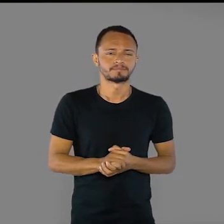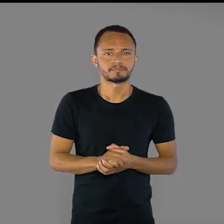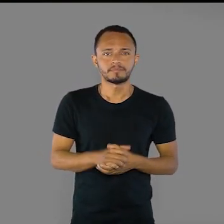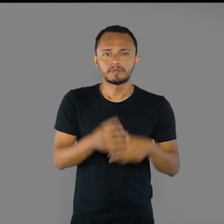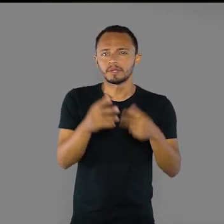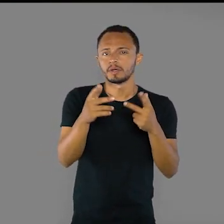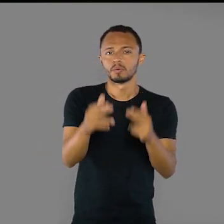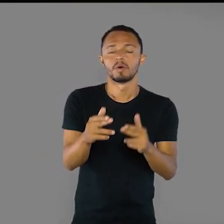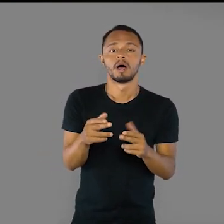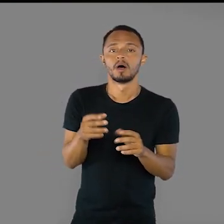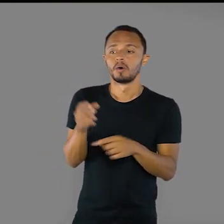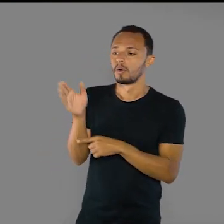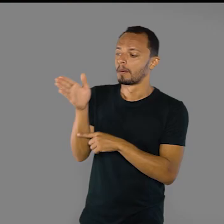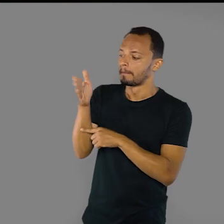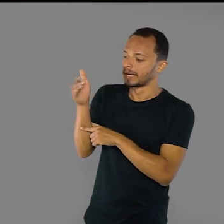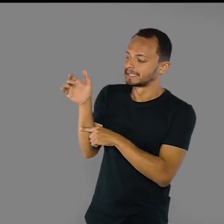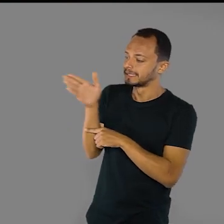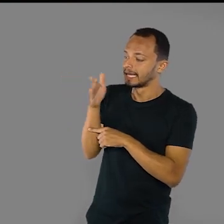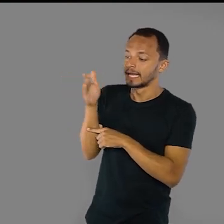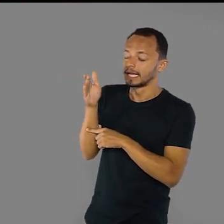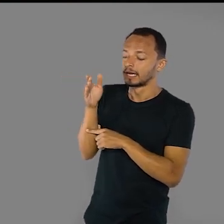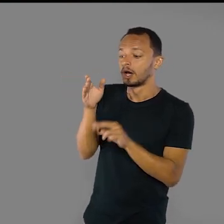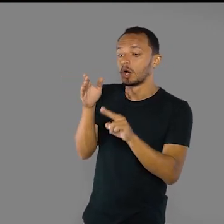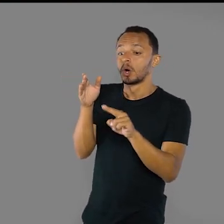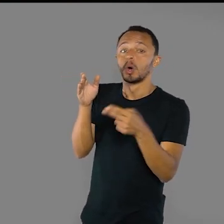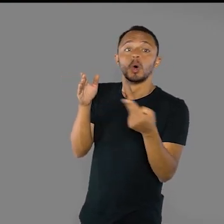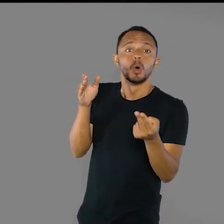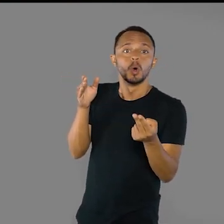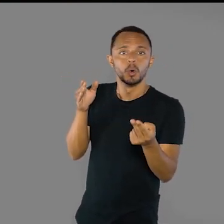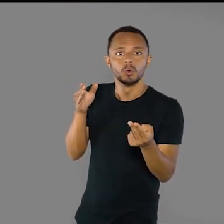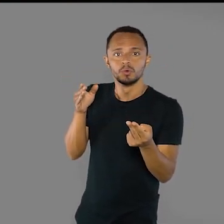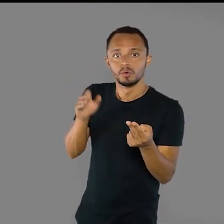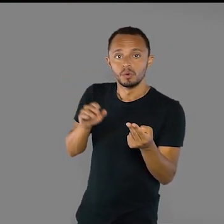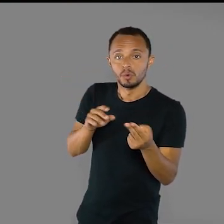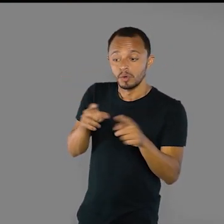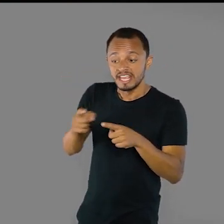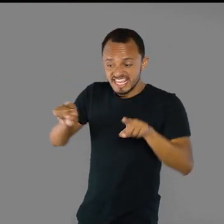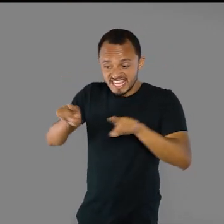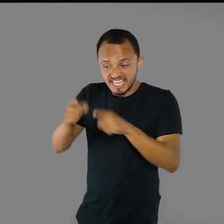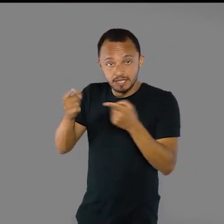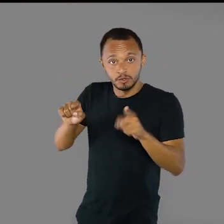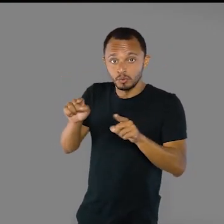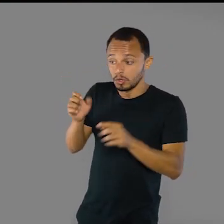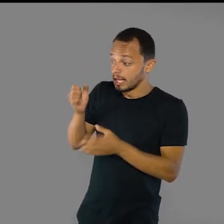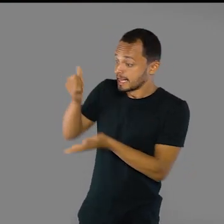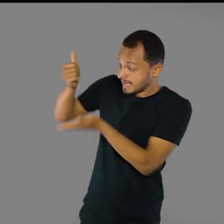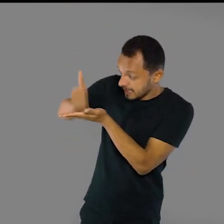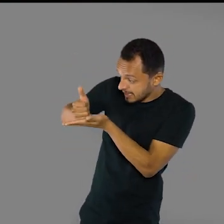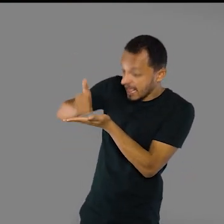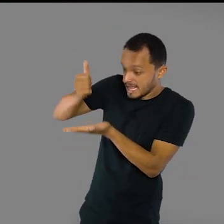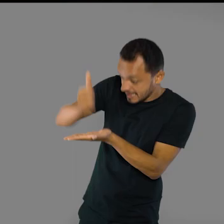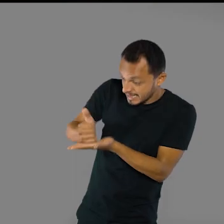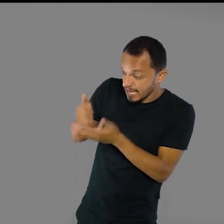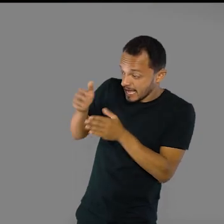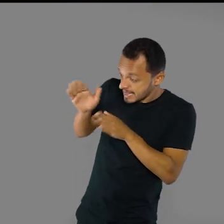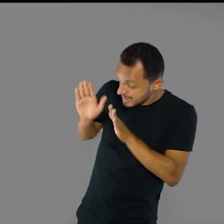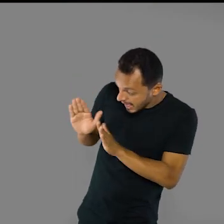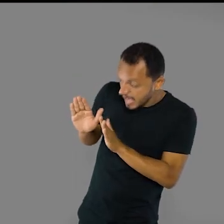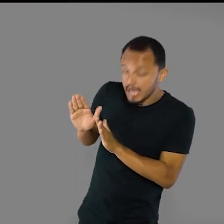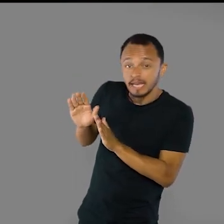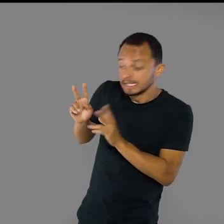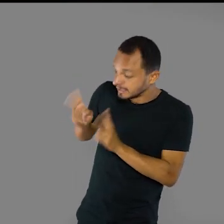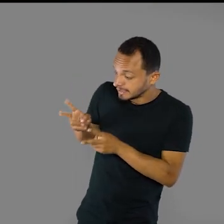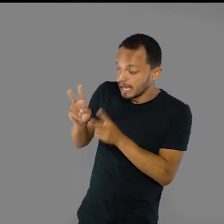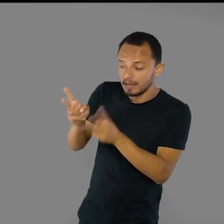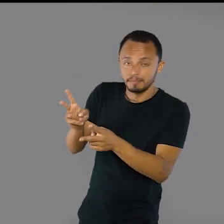bandeira ou mexer com o hino, a ditadura militar considerou que isso era um crime e colocou toda